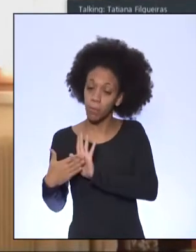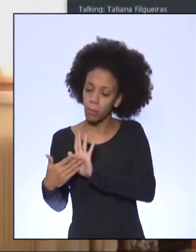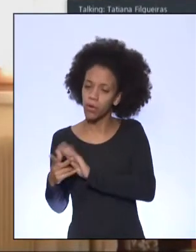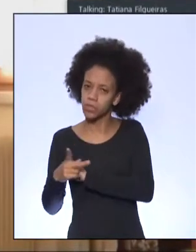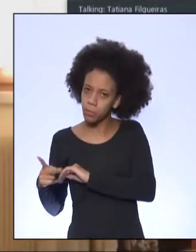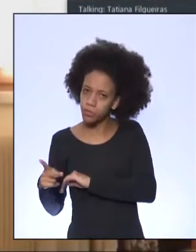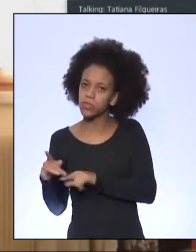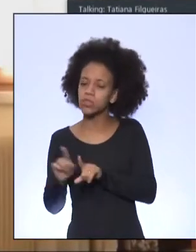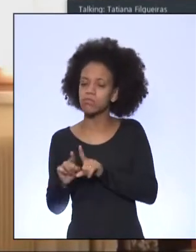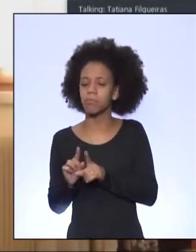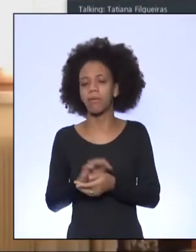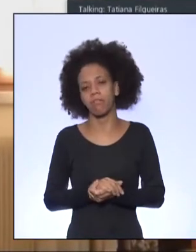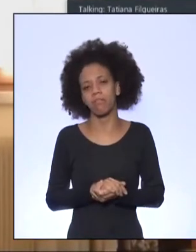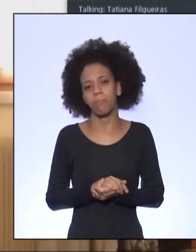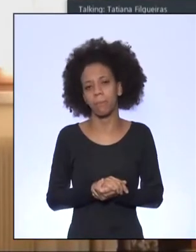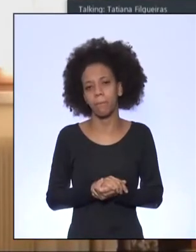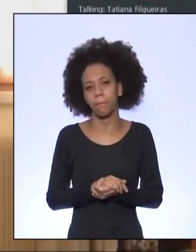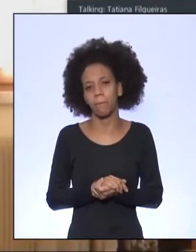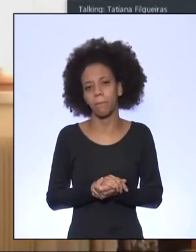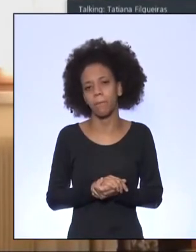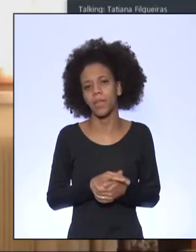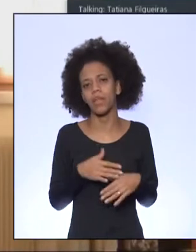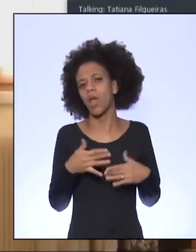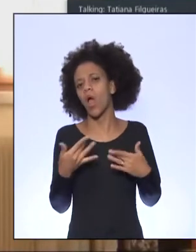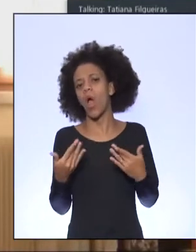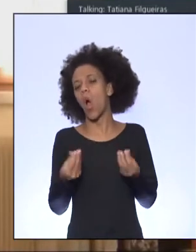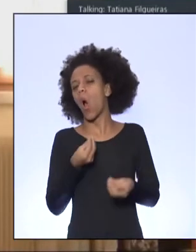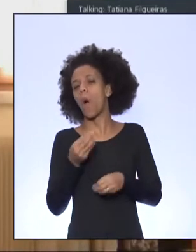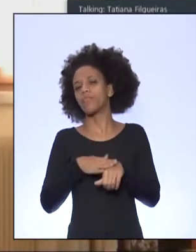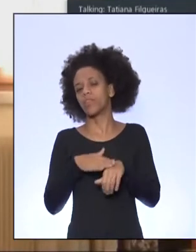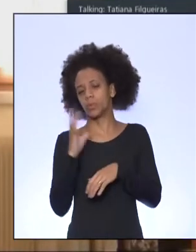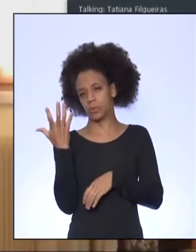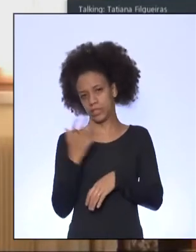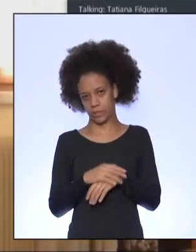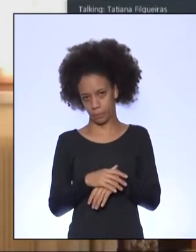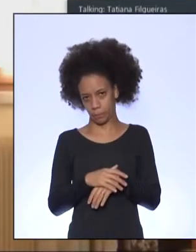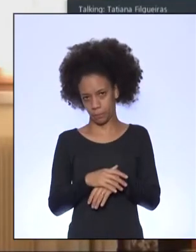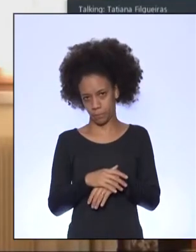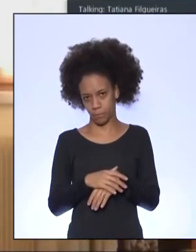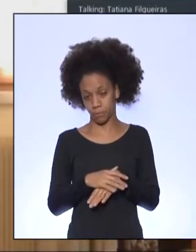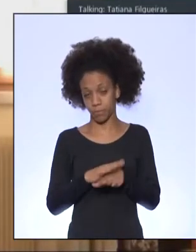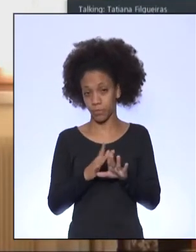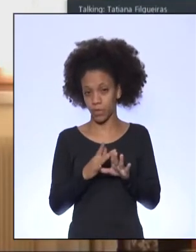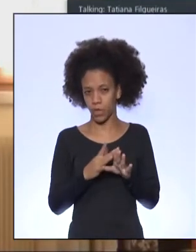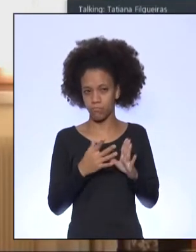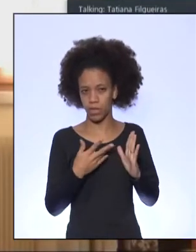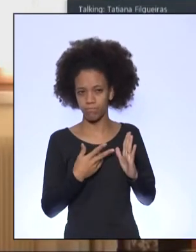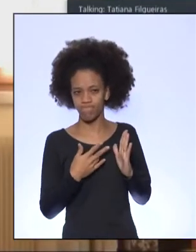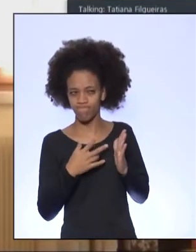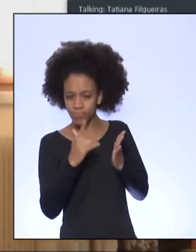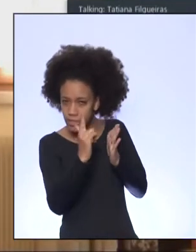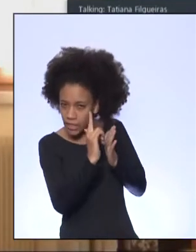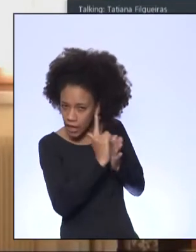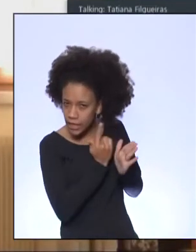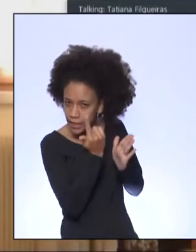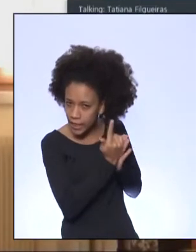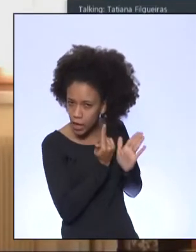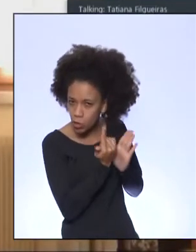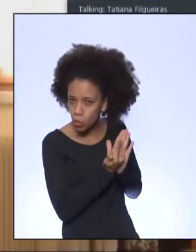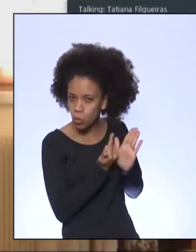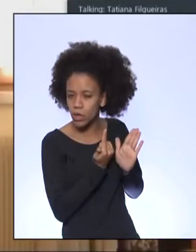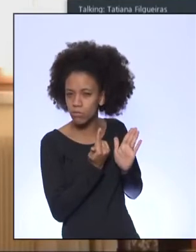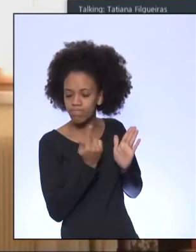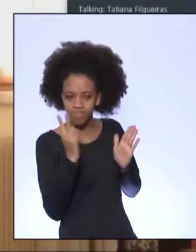professores também, né? Como é que é esse trabalho que a gente realizou? A gente identifica na literatura e no mundo todo quais